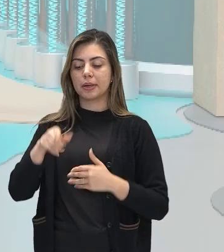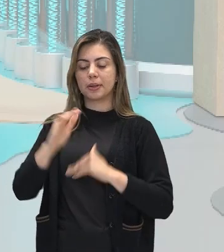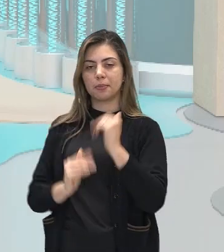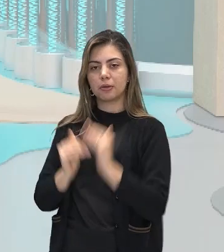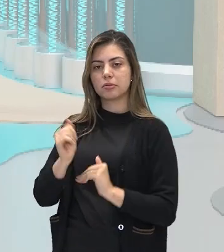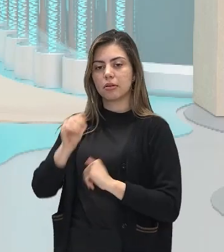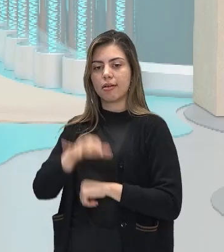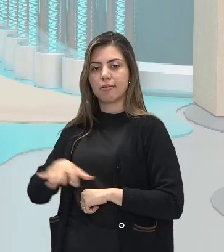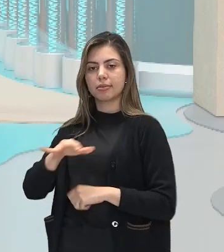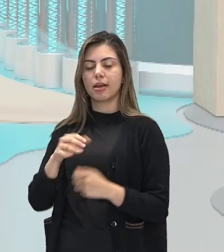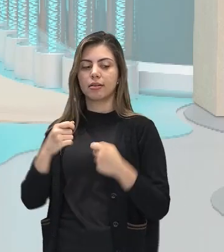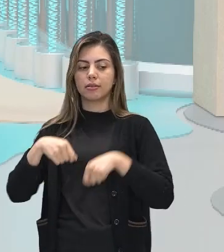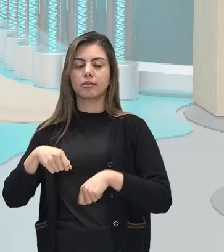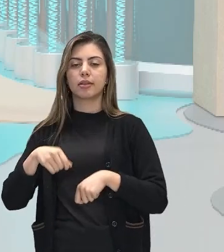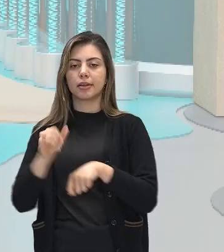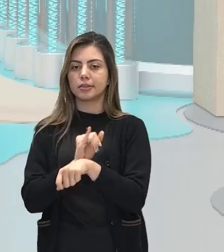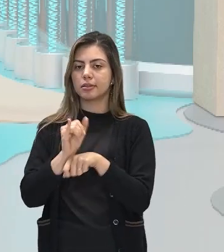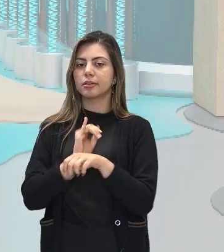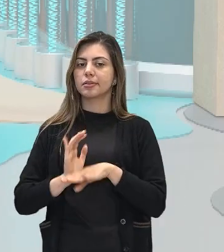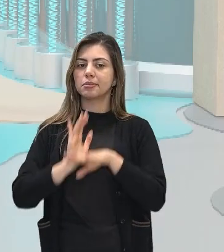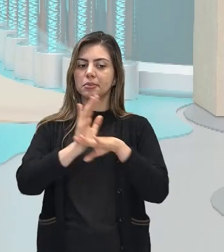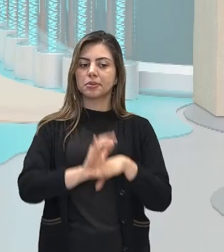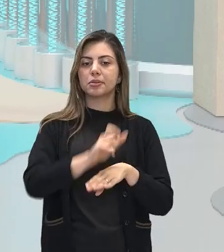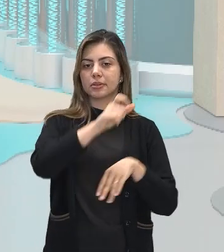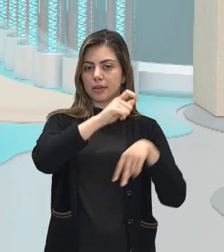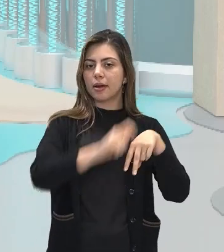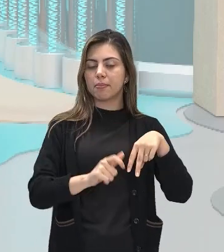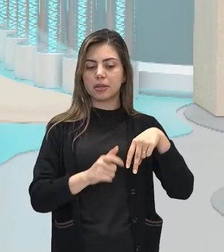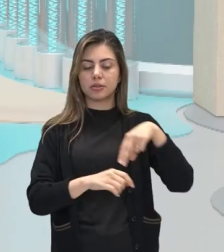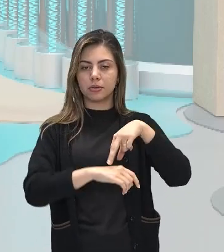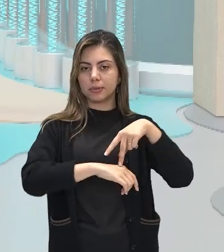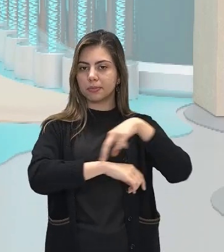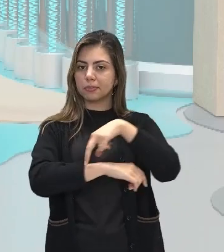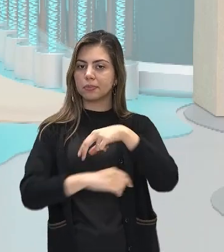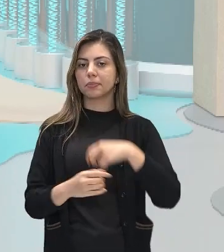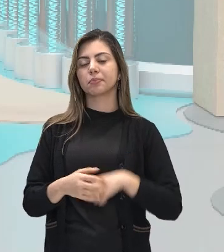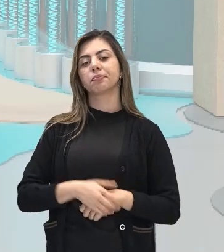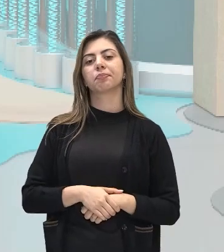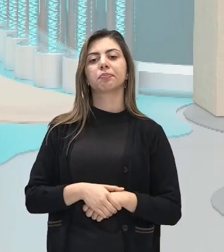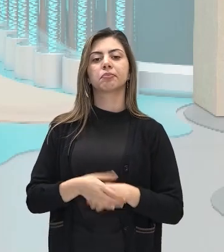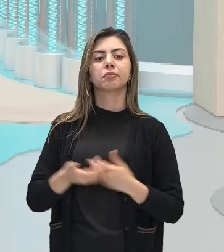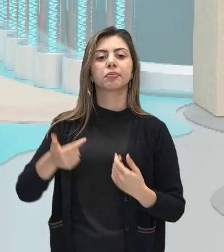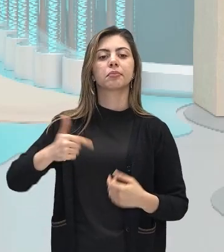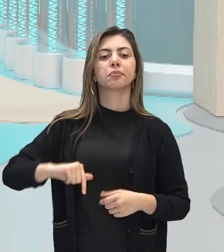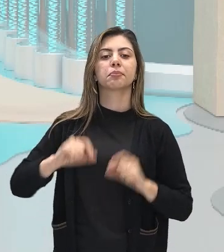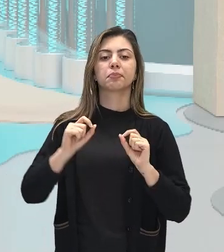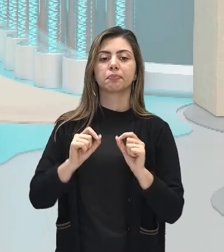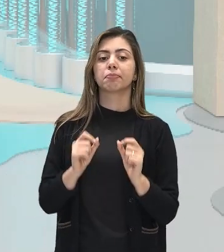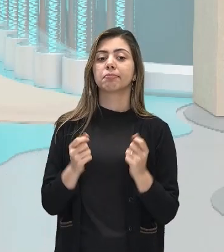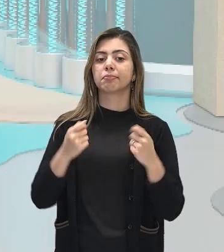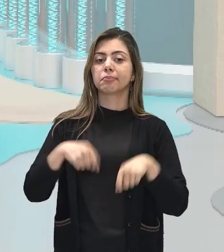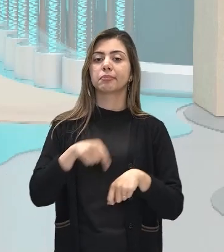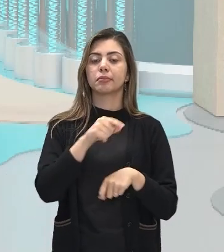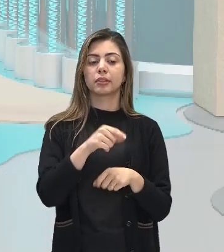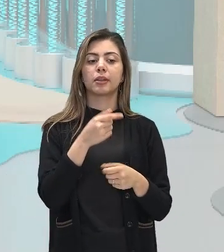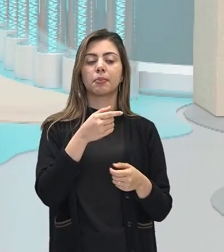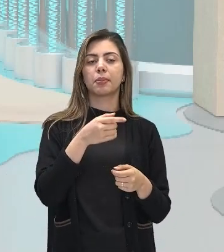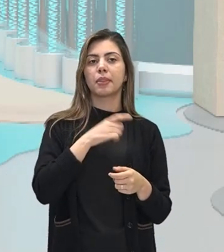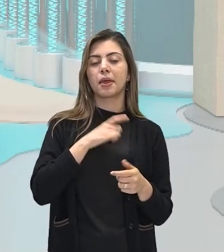recuperar novamente a locomoção do paciente. E também atua em tratamentos de